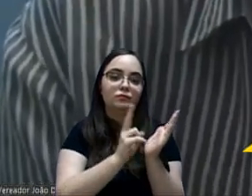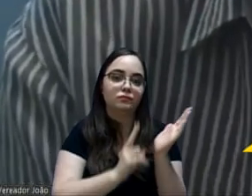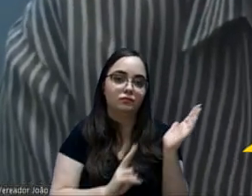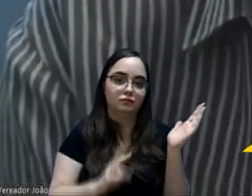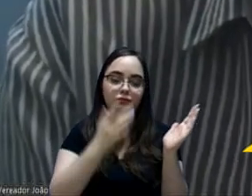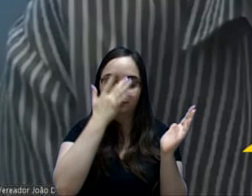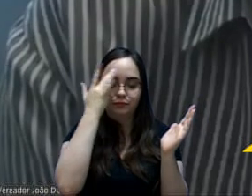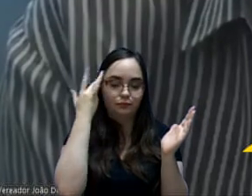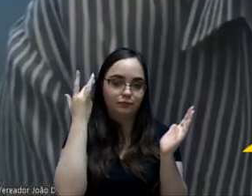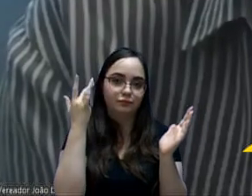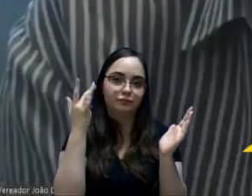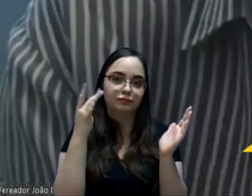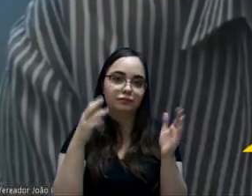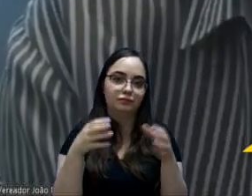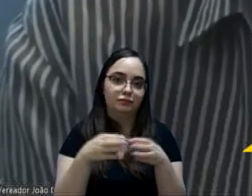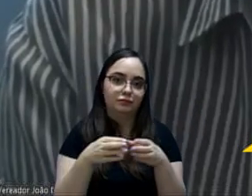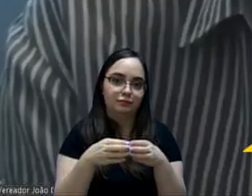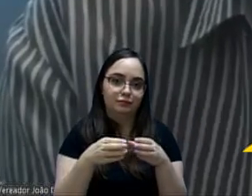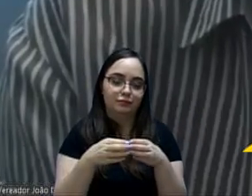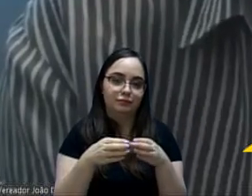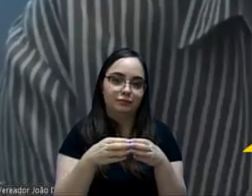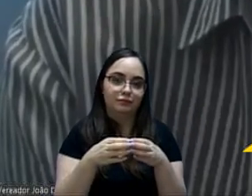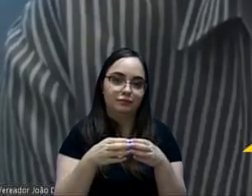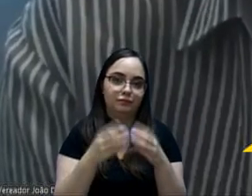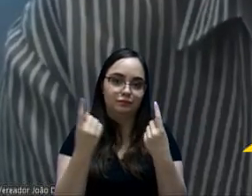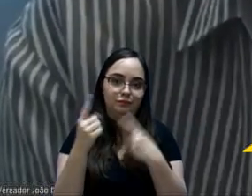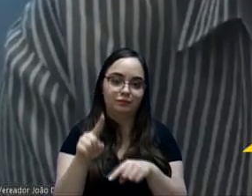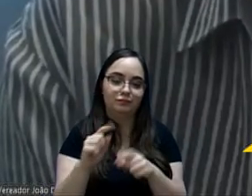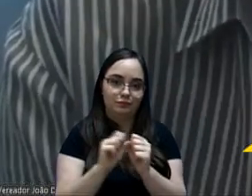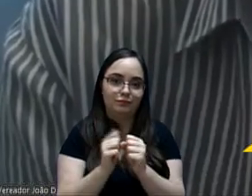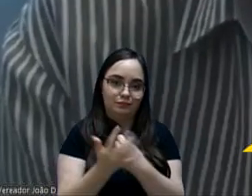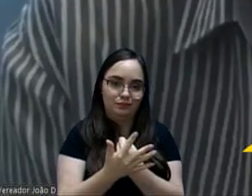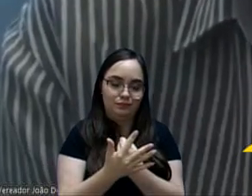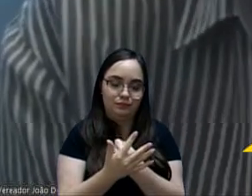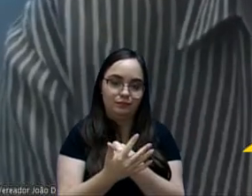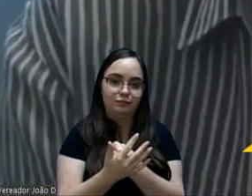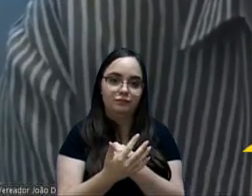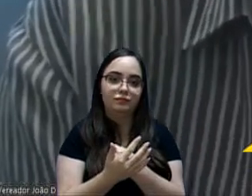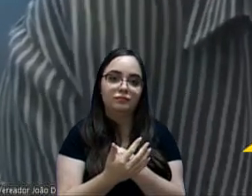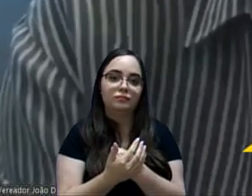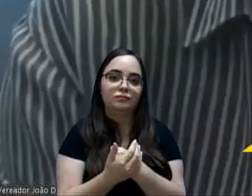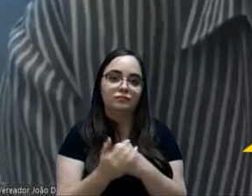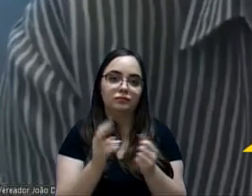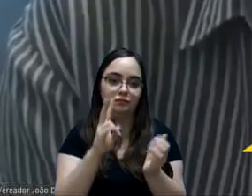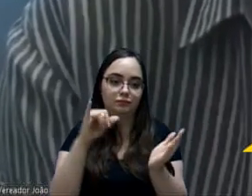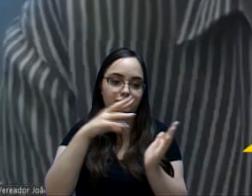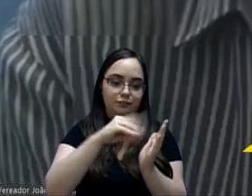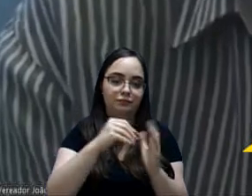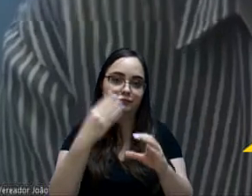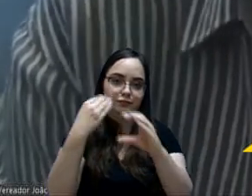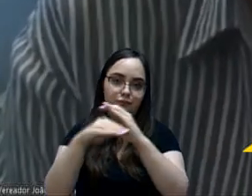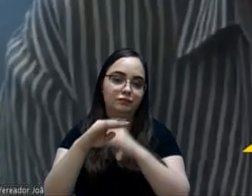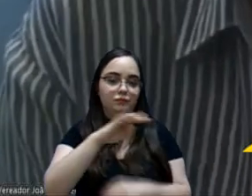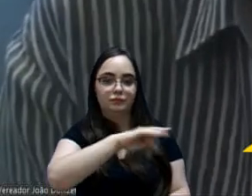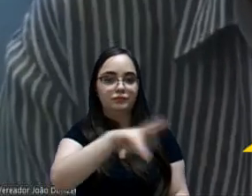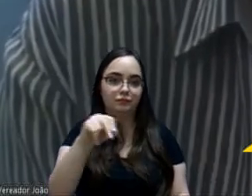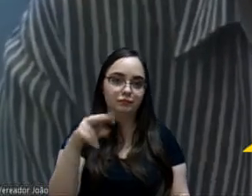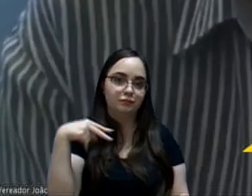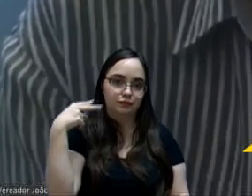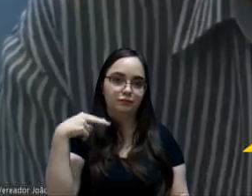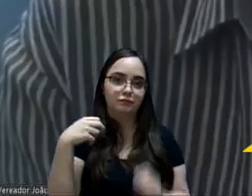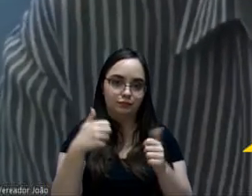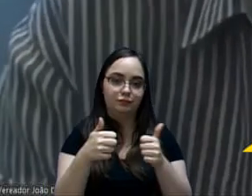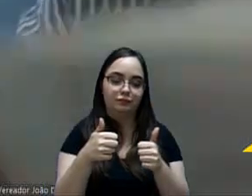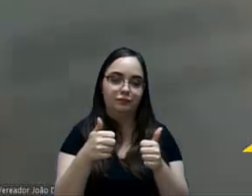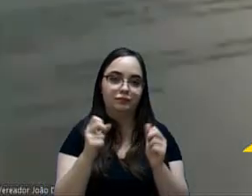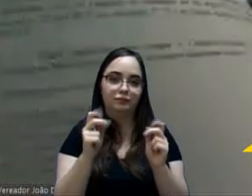que compõem o Comitê de Avaliação e Combate ao Coronavírus, e estou passando uma cópia para ela e para todos os vereadores, que